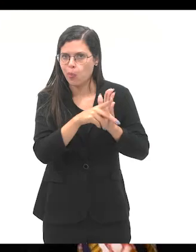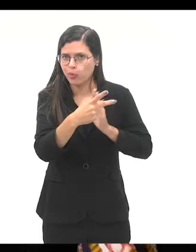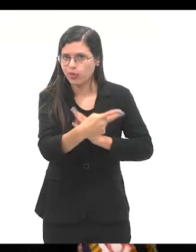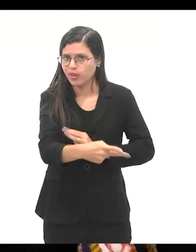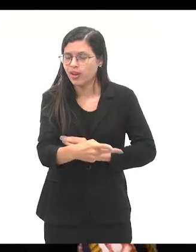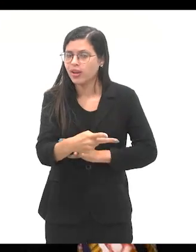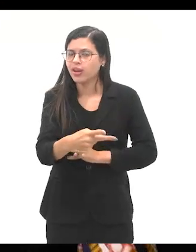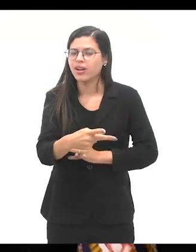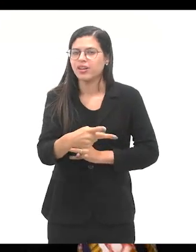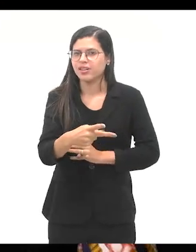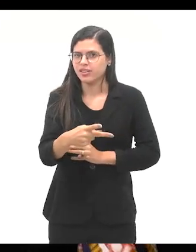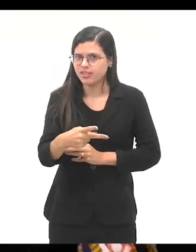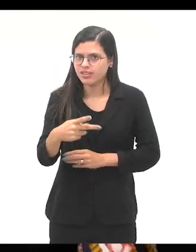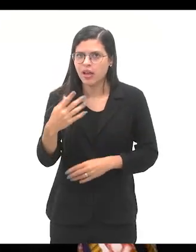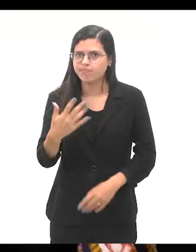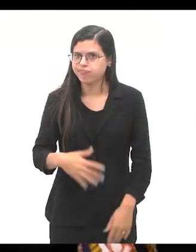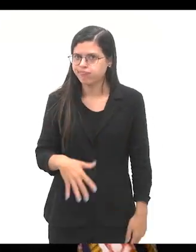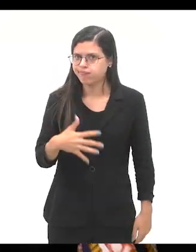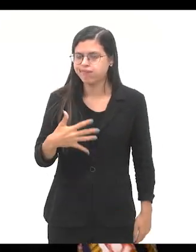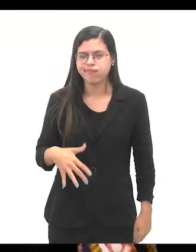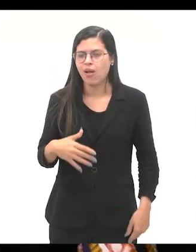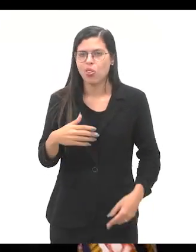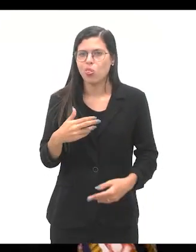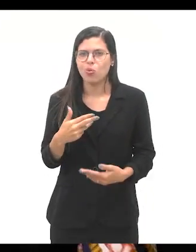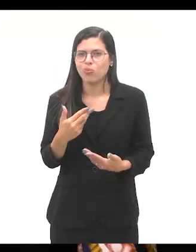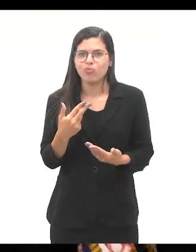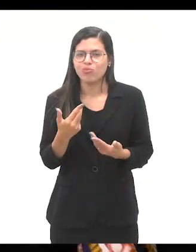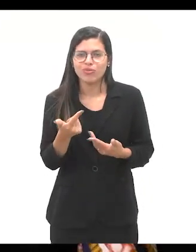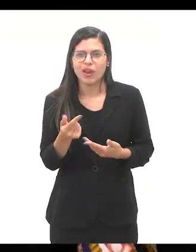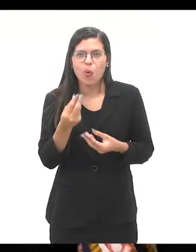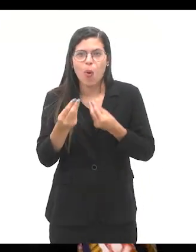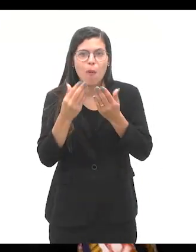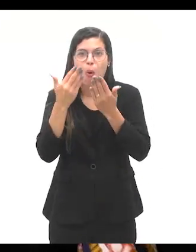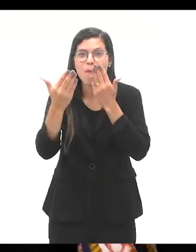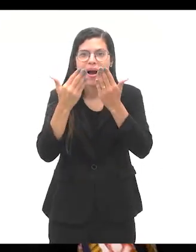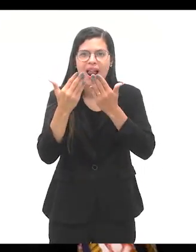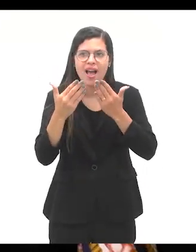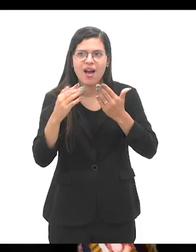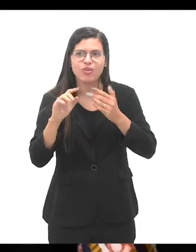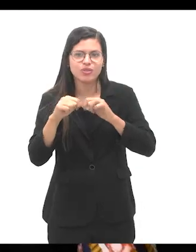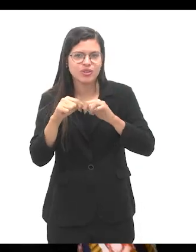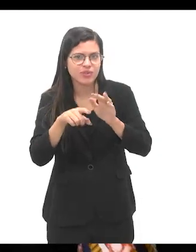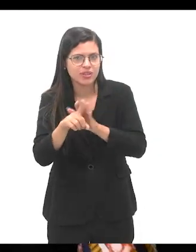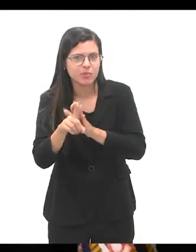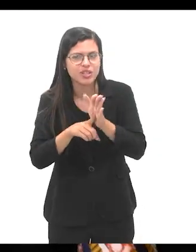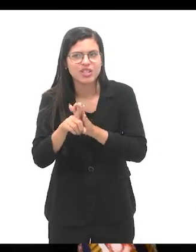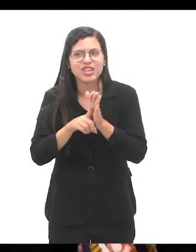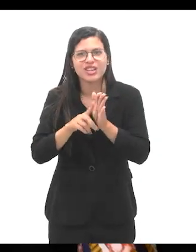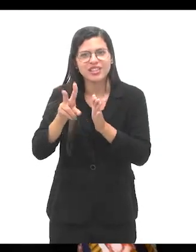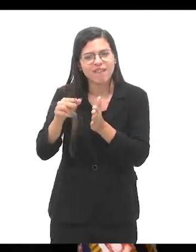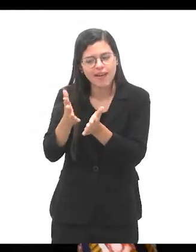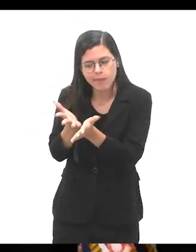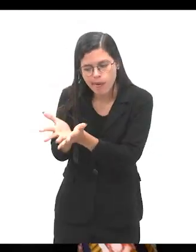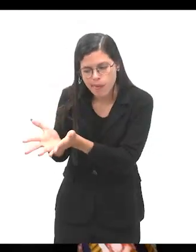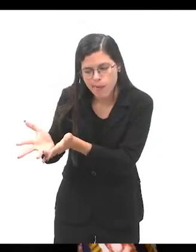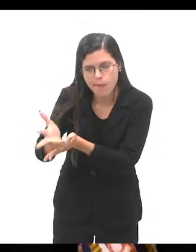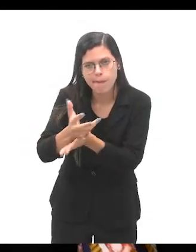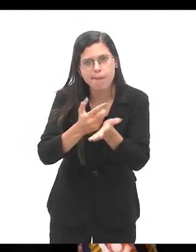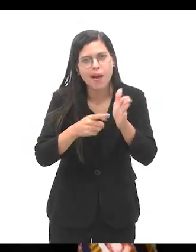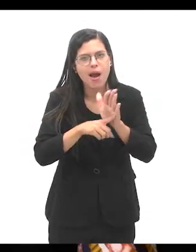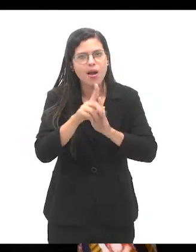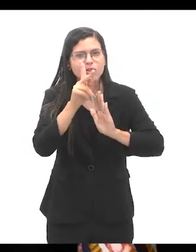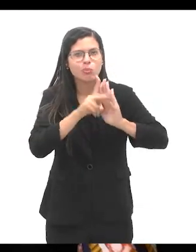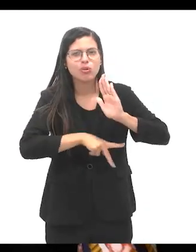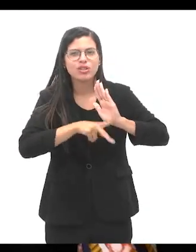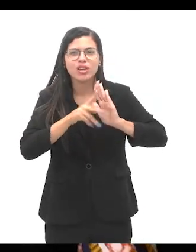coisa assim inacreditável. Não tem comparação. Quando a gente vai fazer pesquisa, a gente vai coletar, o seu projeto